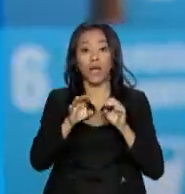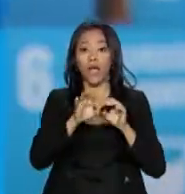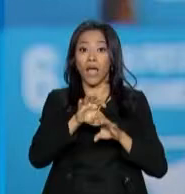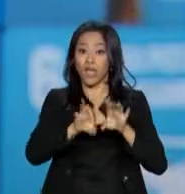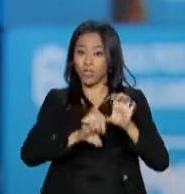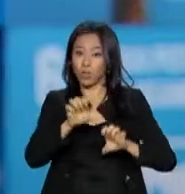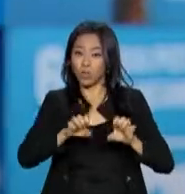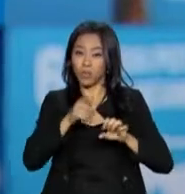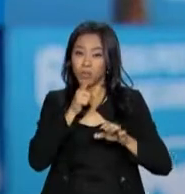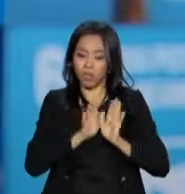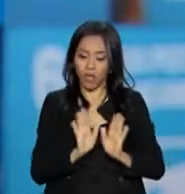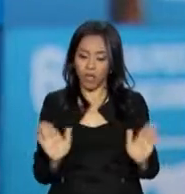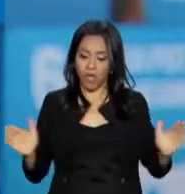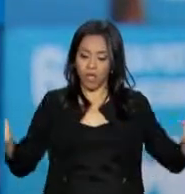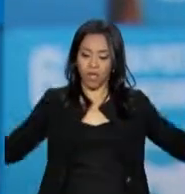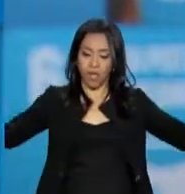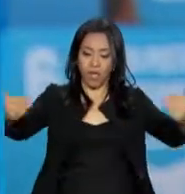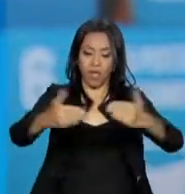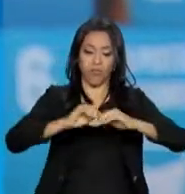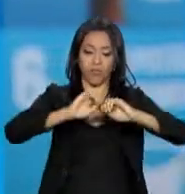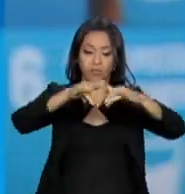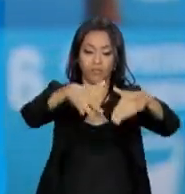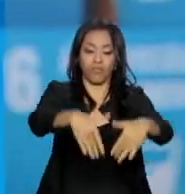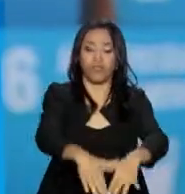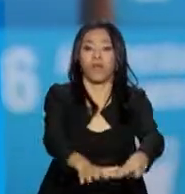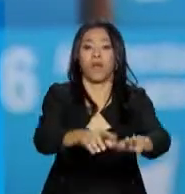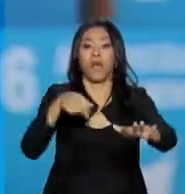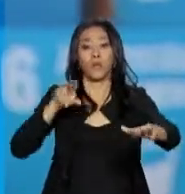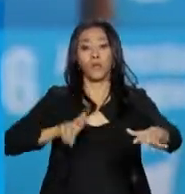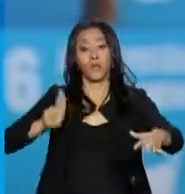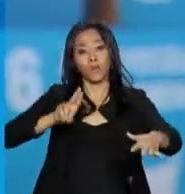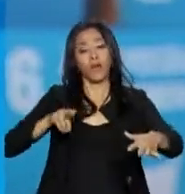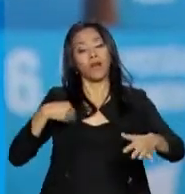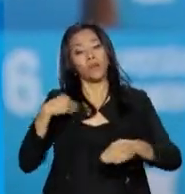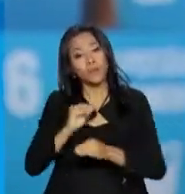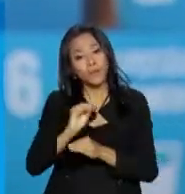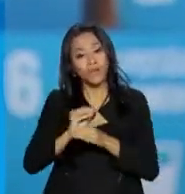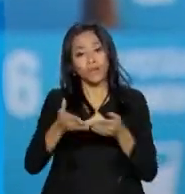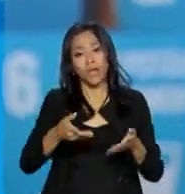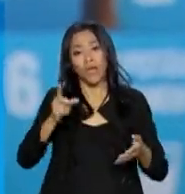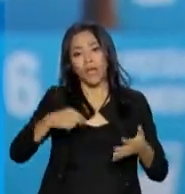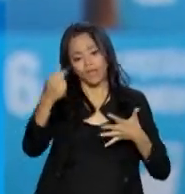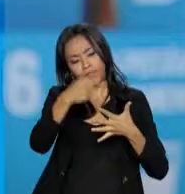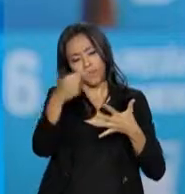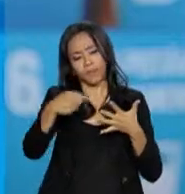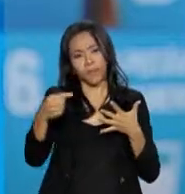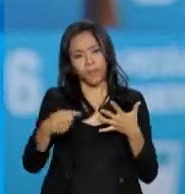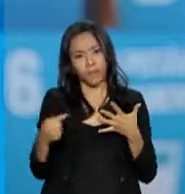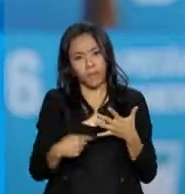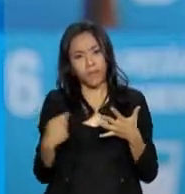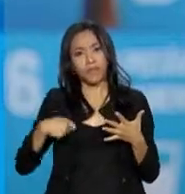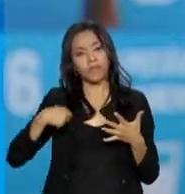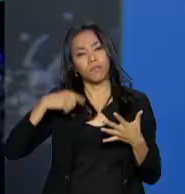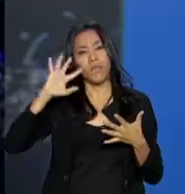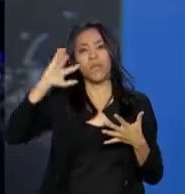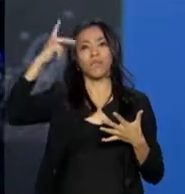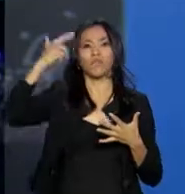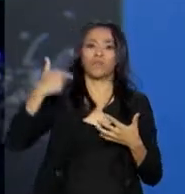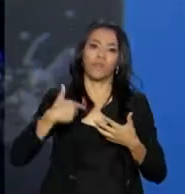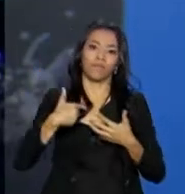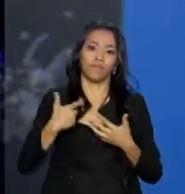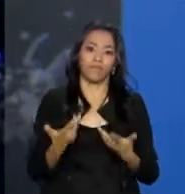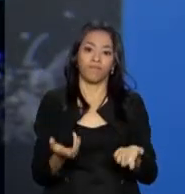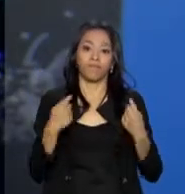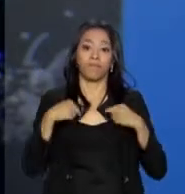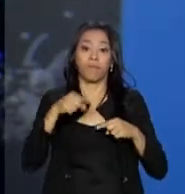que é a barragem de Itaipu, a aumentar a sua vida útil. Então, esses são os pontos que a gente tem que buscar com as soluções verdes. O